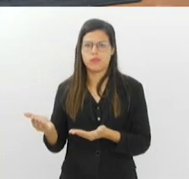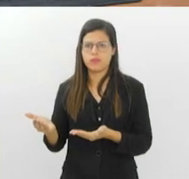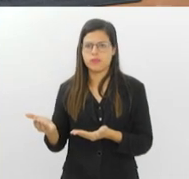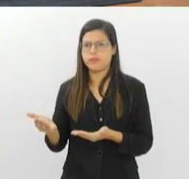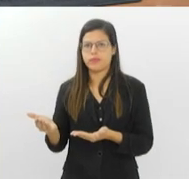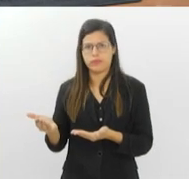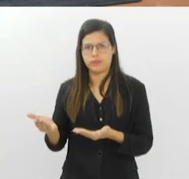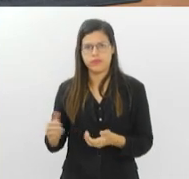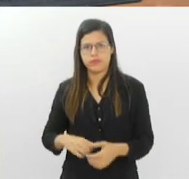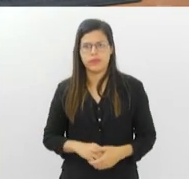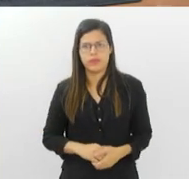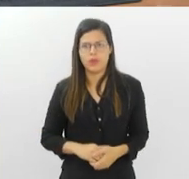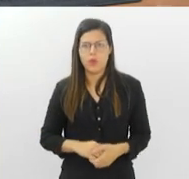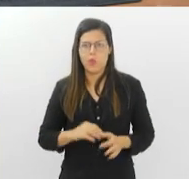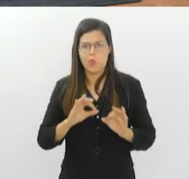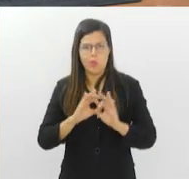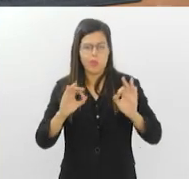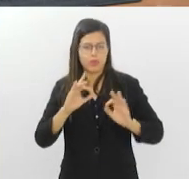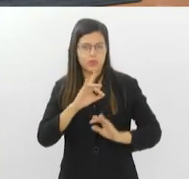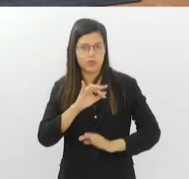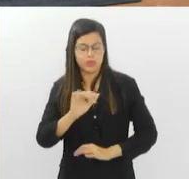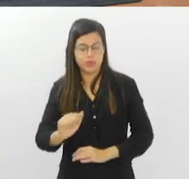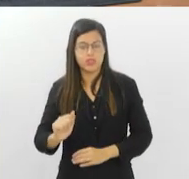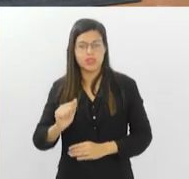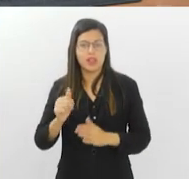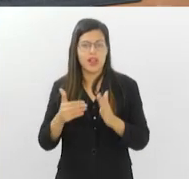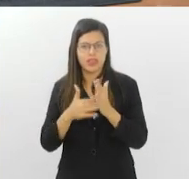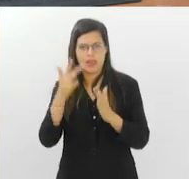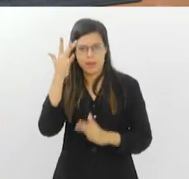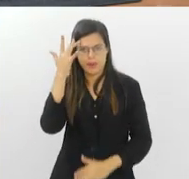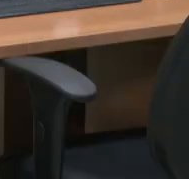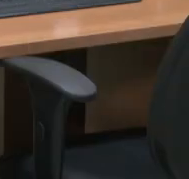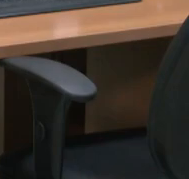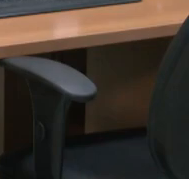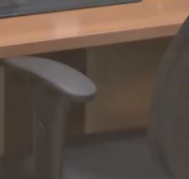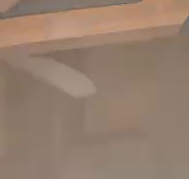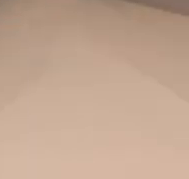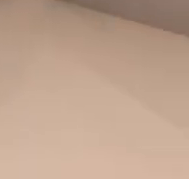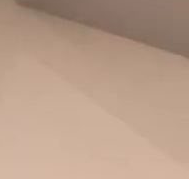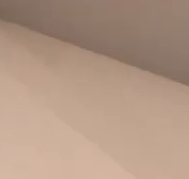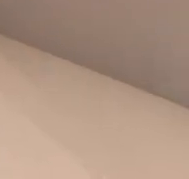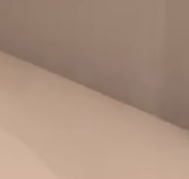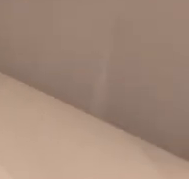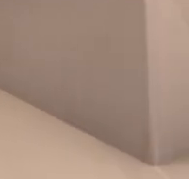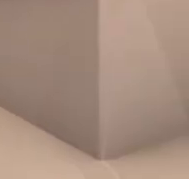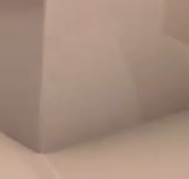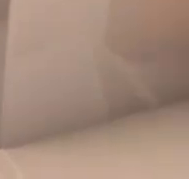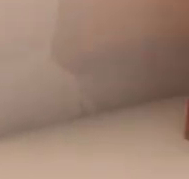tvalerje@alerje.rj.gov.br. Um ótimo dia para você e até amanhã!